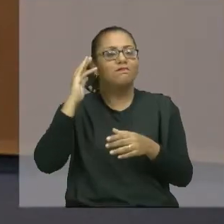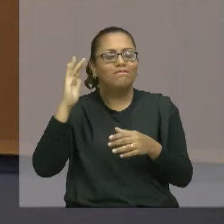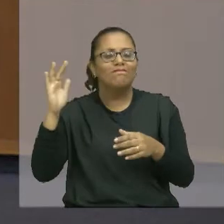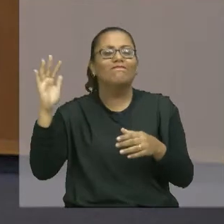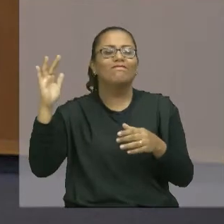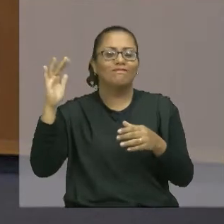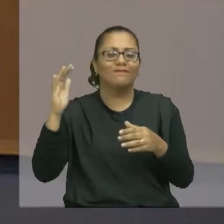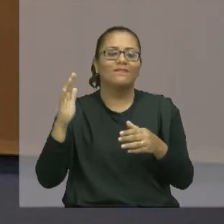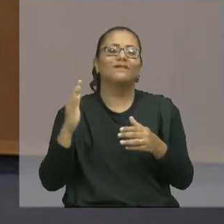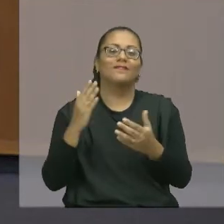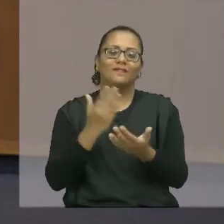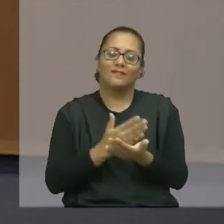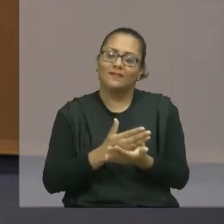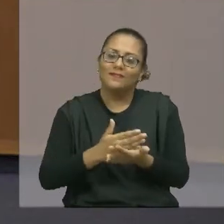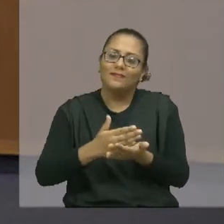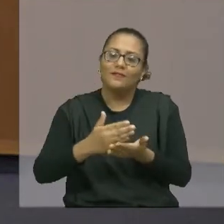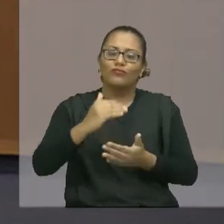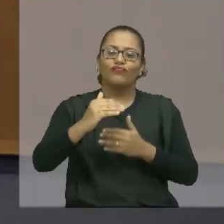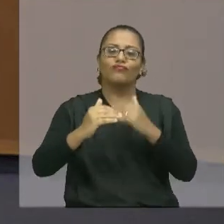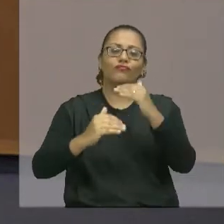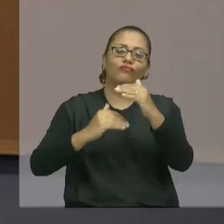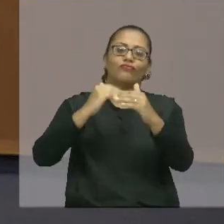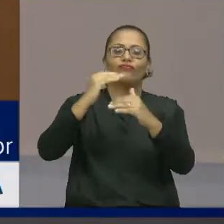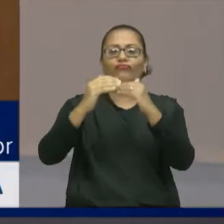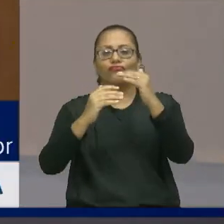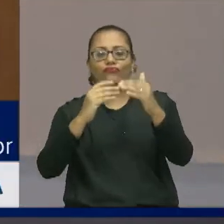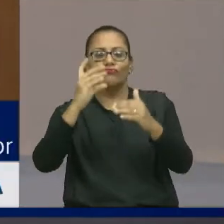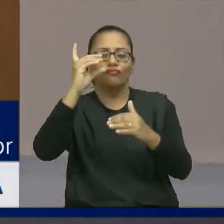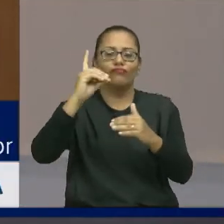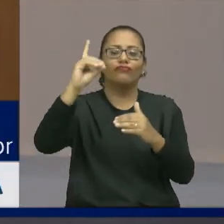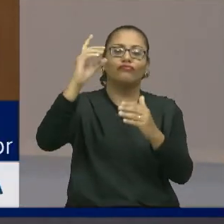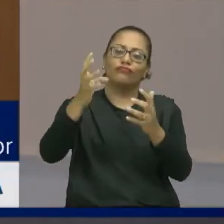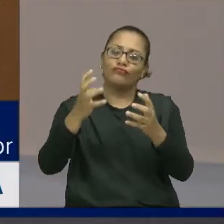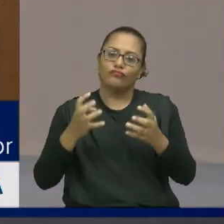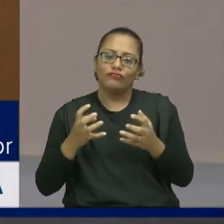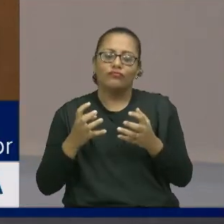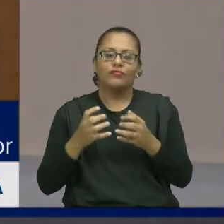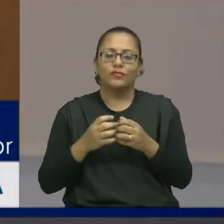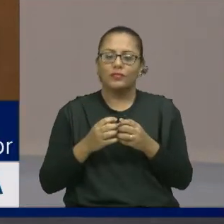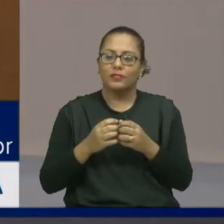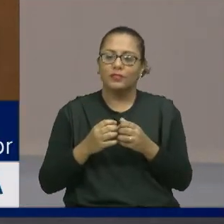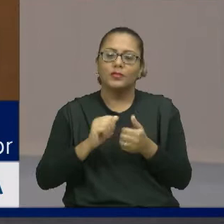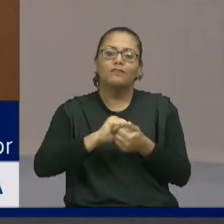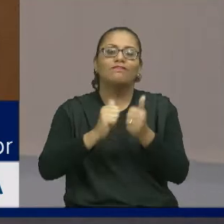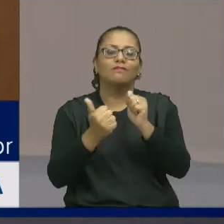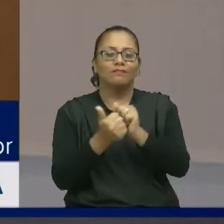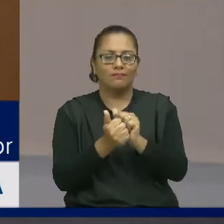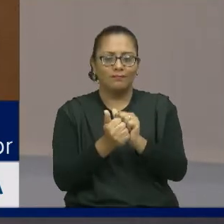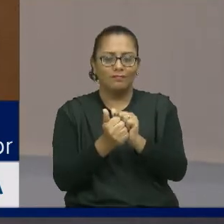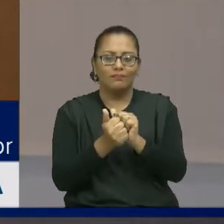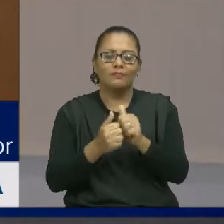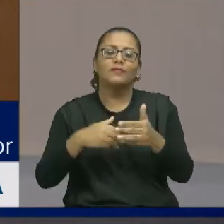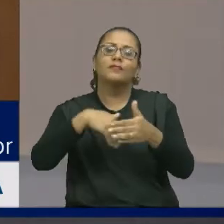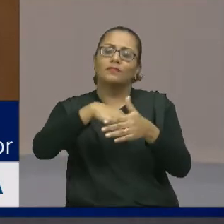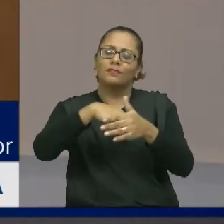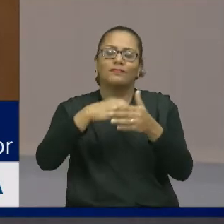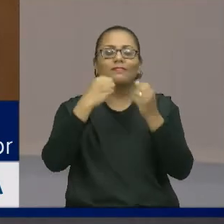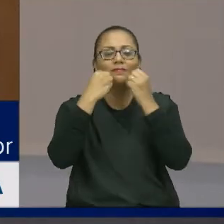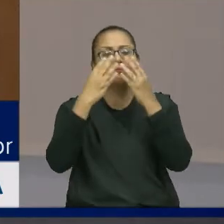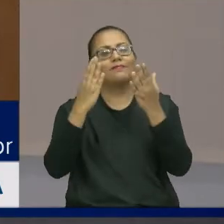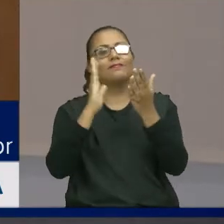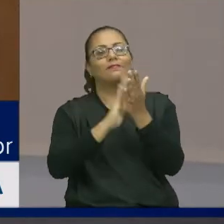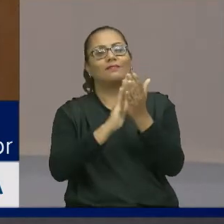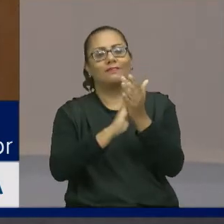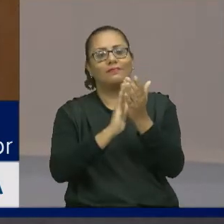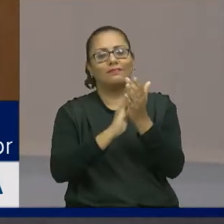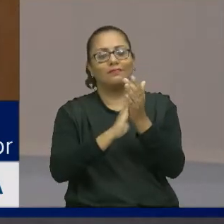Deus quiser, nós vamos galgando as posições para que a nossa águia cada vez voe mais alto. Então, parabéns, Deus abençoe